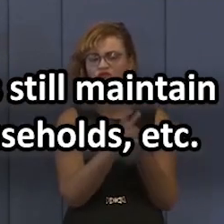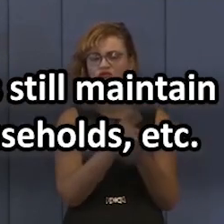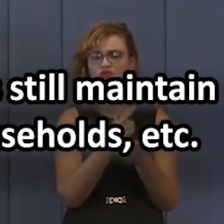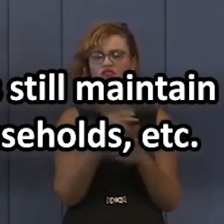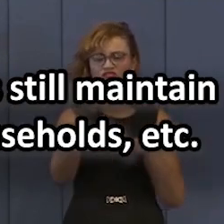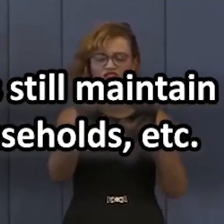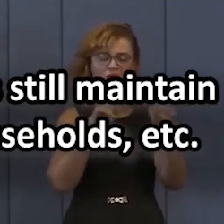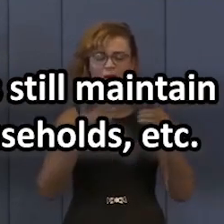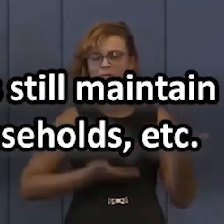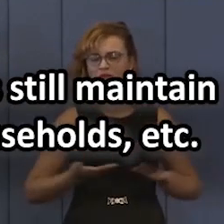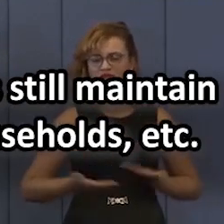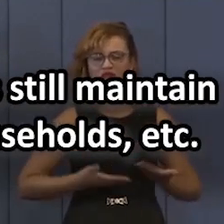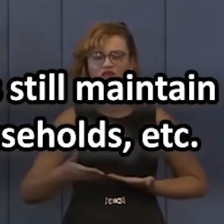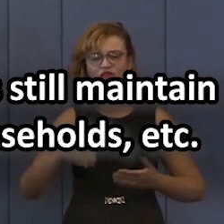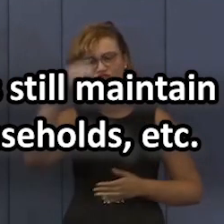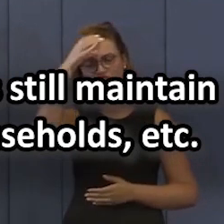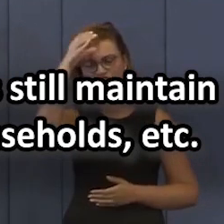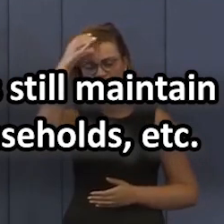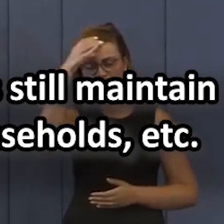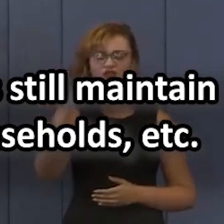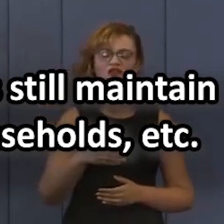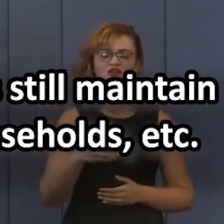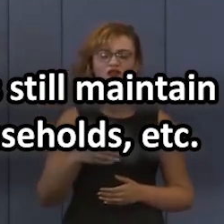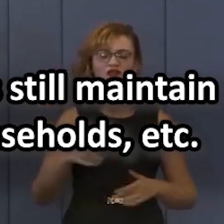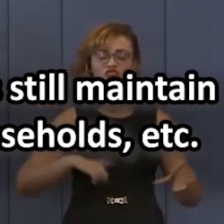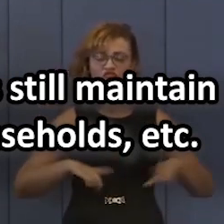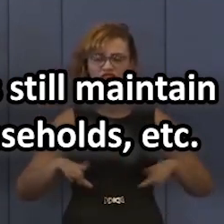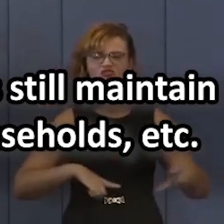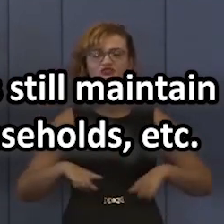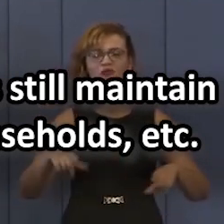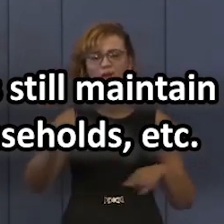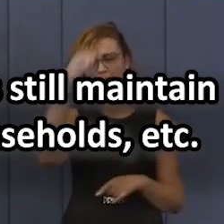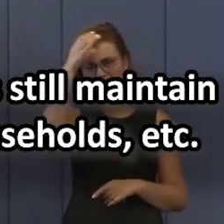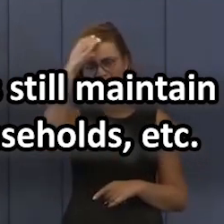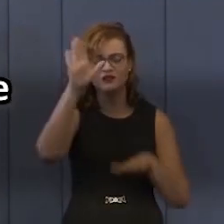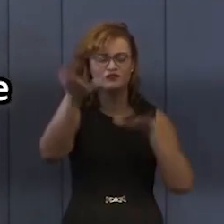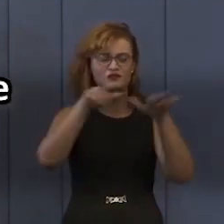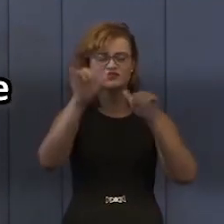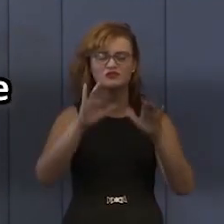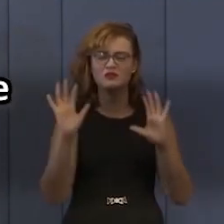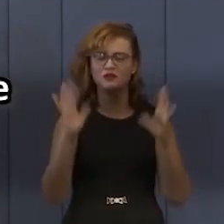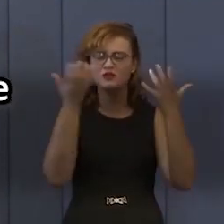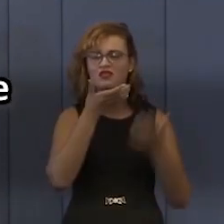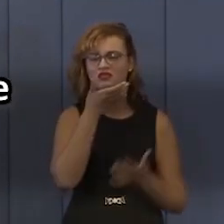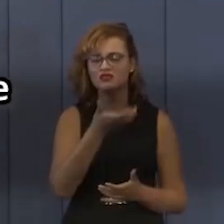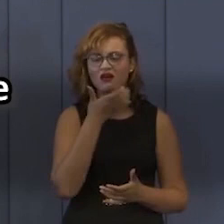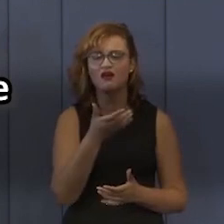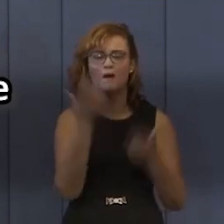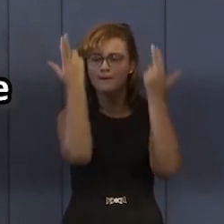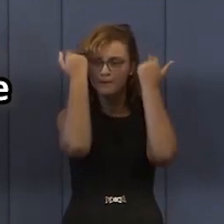famílias ainda mantêm essa tradição da reunião de vários primos, tios, agregados, etc., em festas com 30, 40